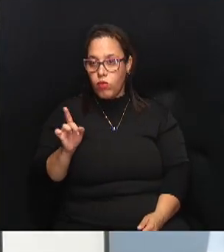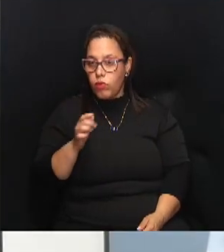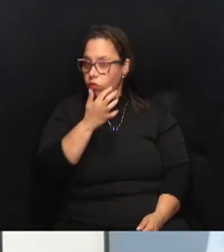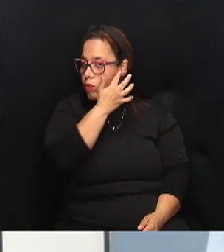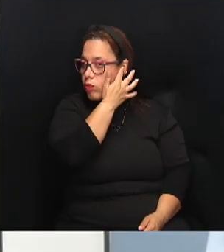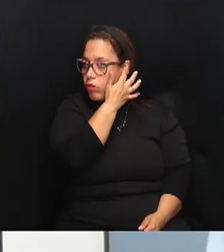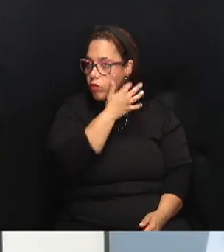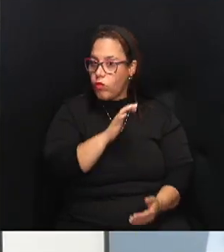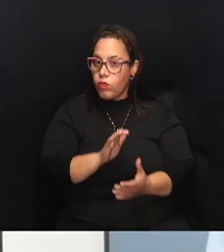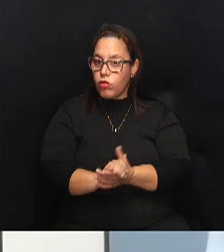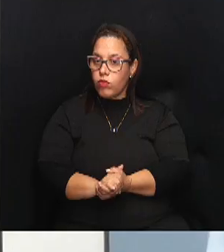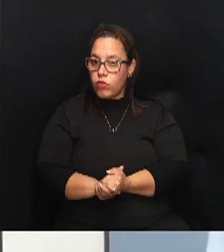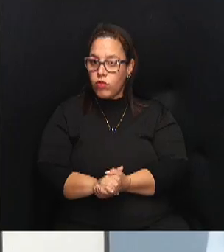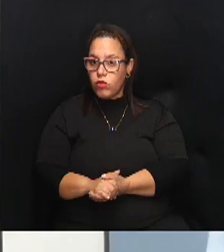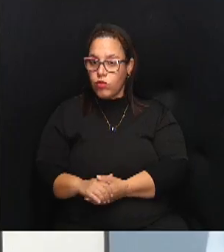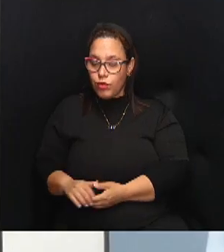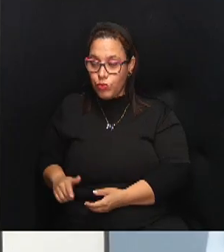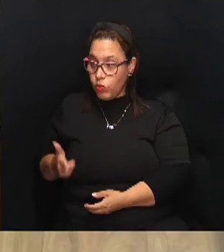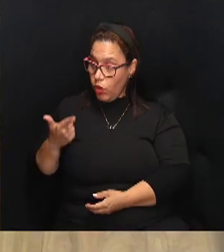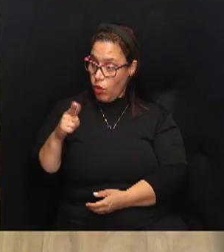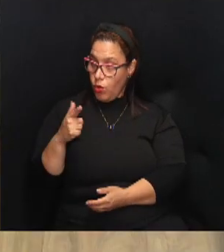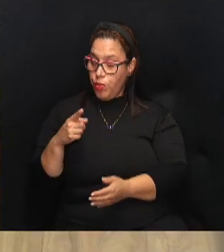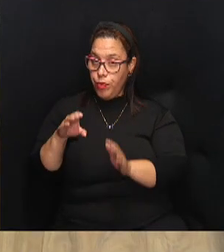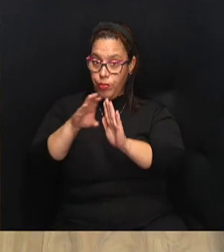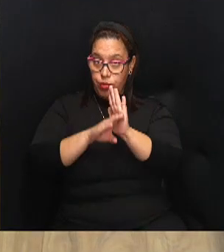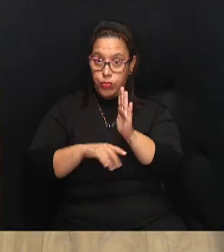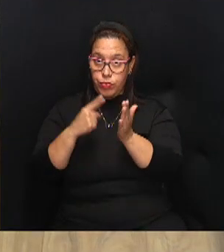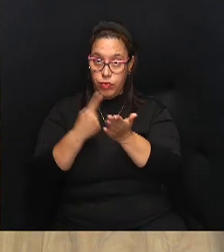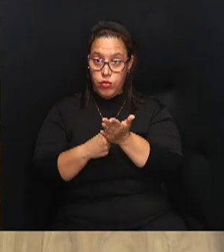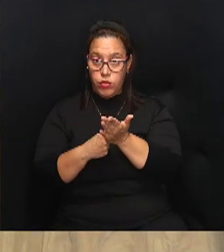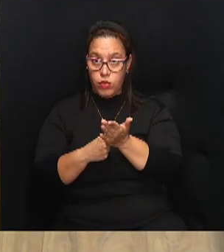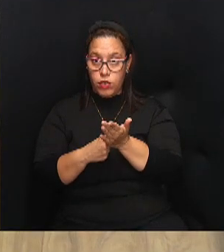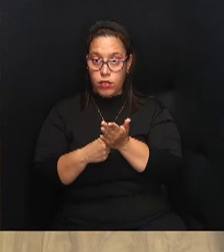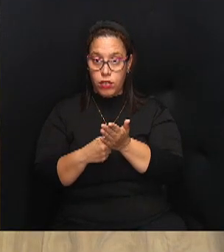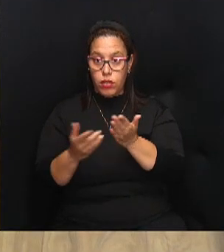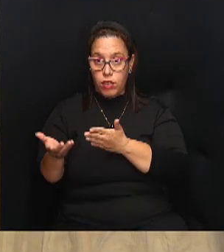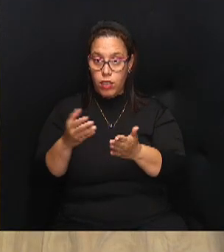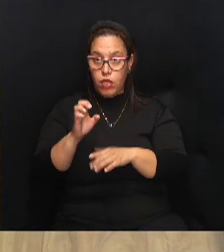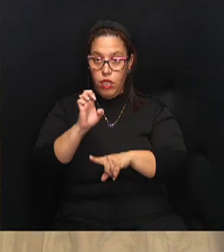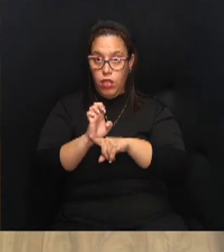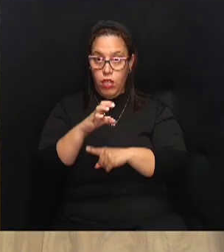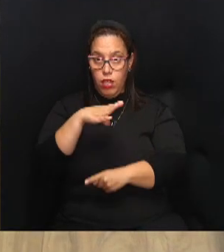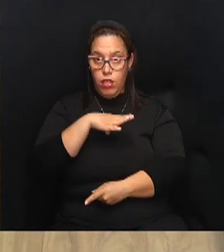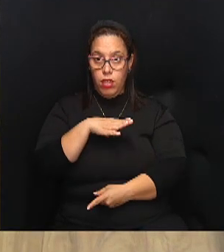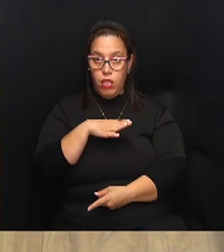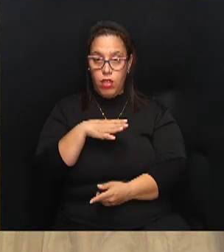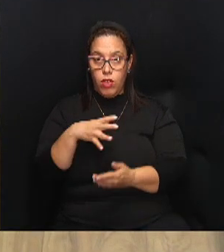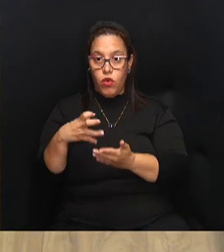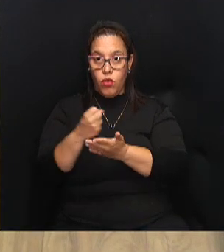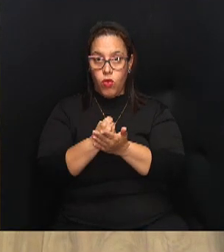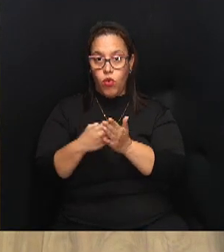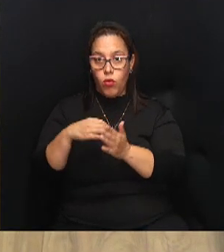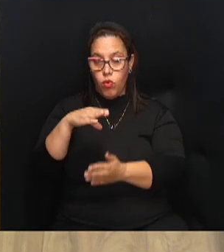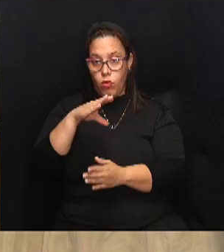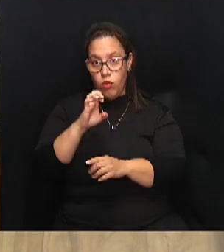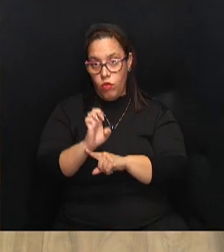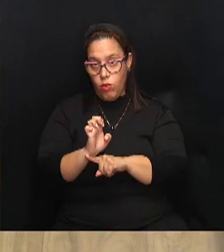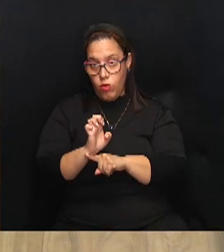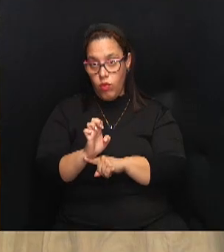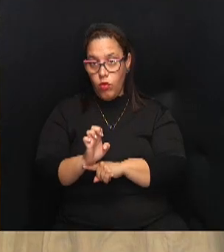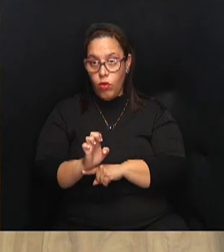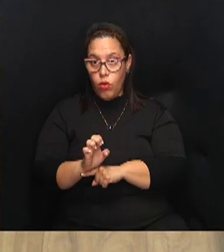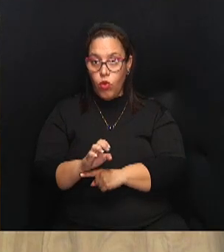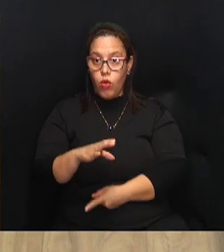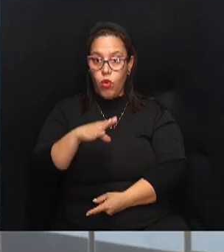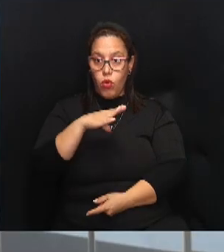possibilita. Se fizer com autuação onde não tem convênio e a competência mútua, Estado e município, o recurso vai para o Estado. Isso. E onde a